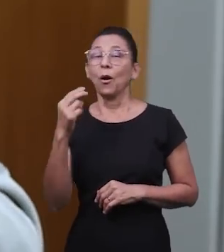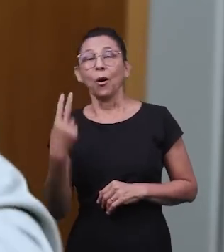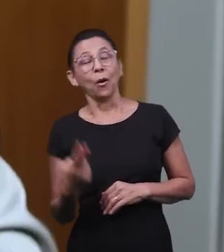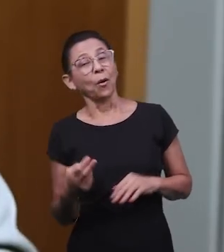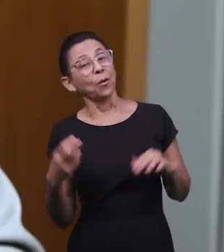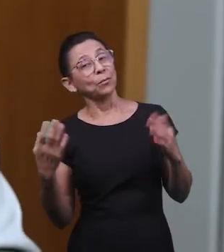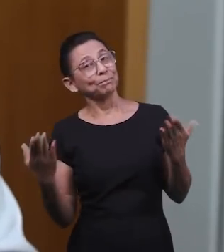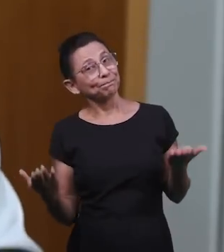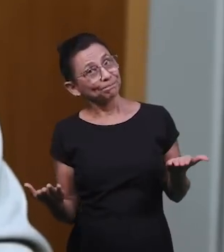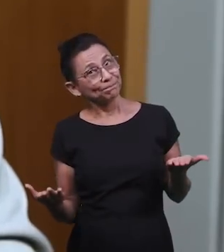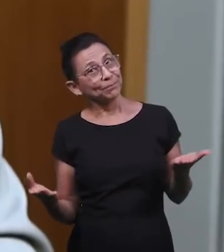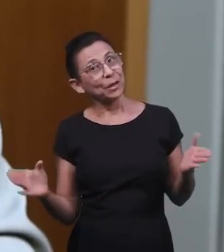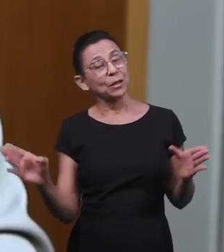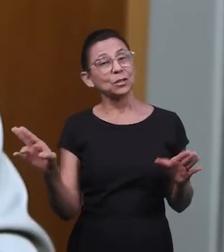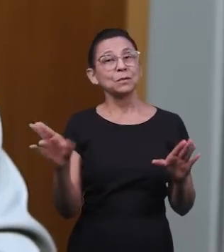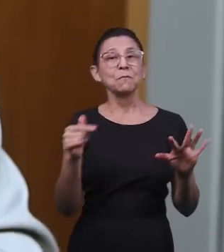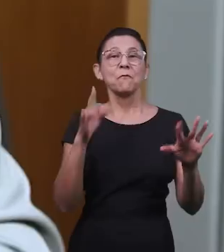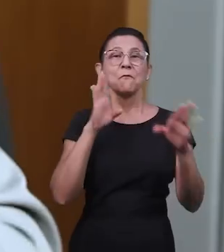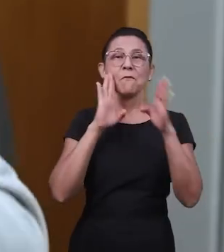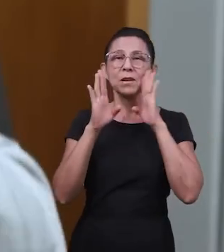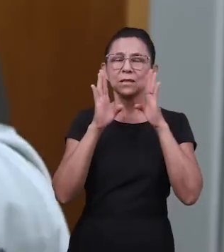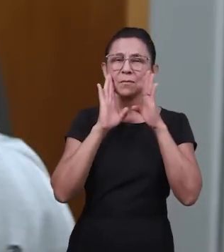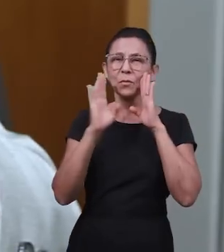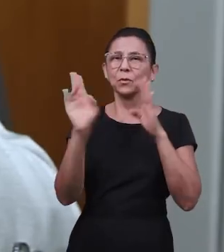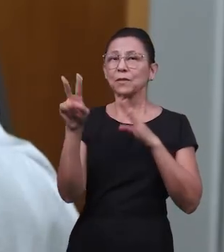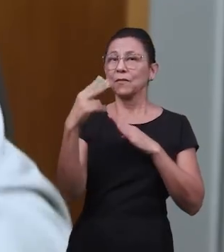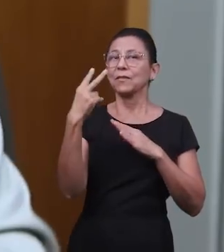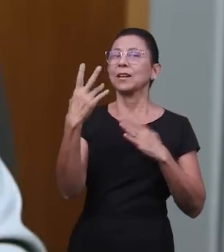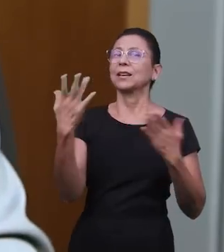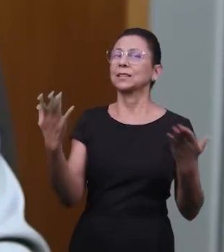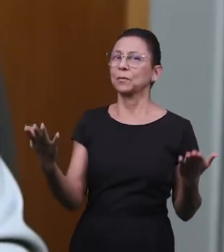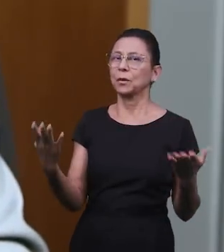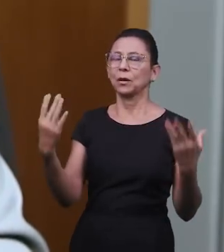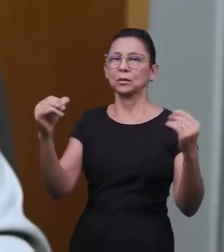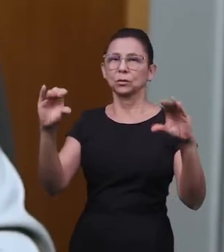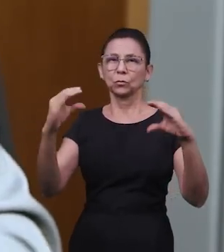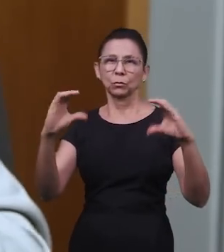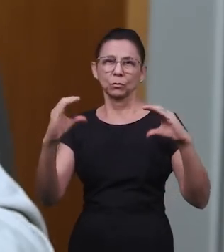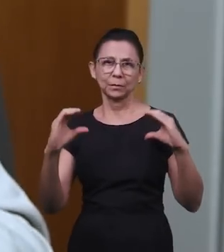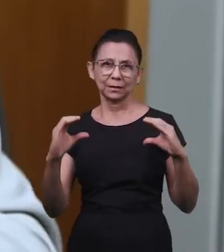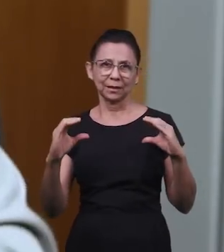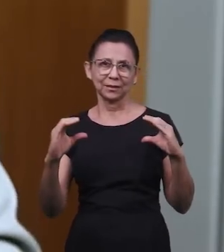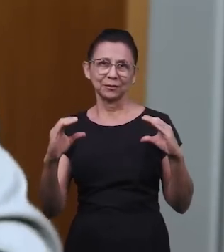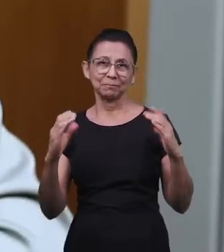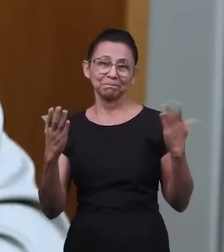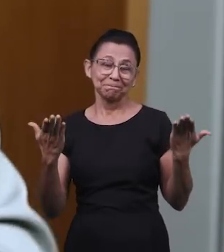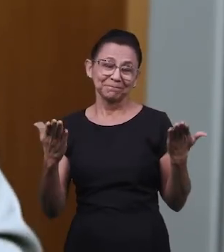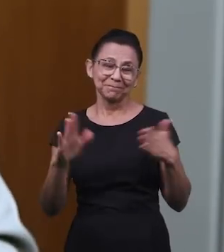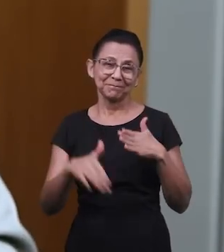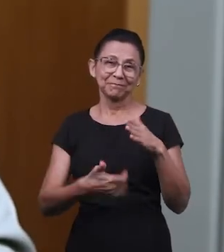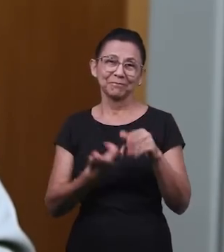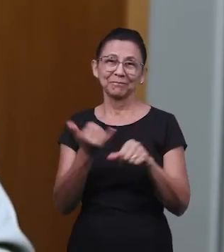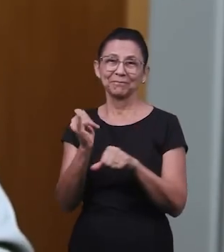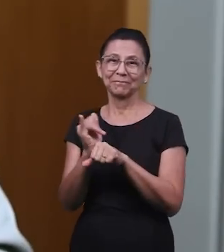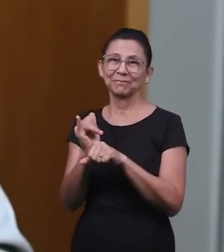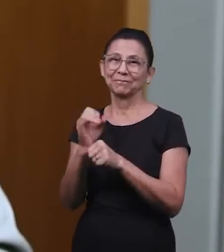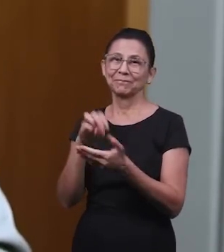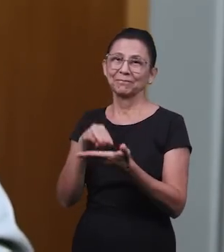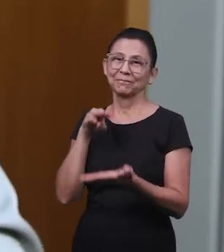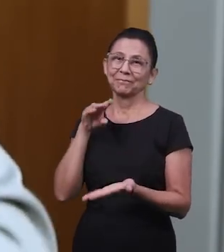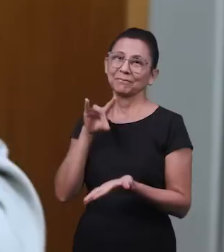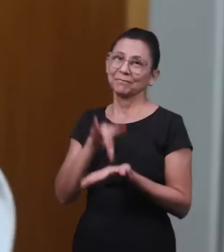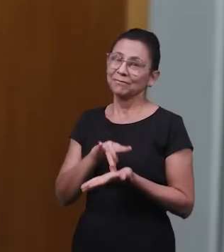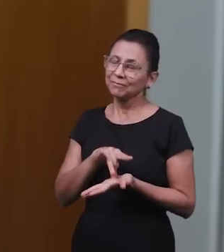você também pode estar nos vendo pelo Facebook da Rádio Manaim. Lá você pode colocar o seu comentário e ainda no canal da Igreja Cristã